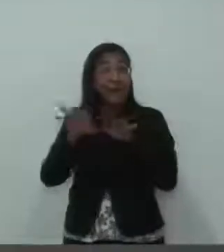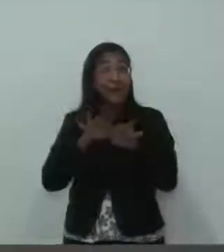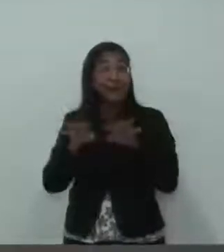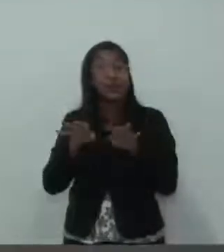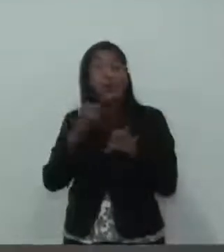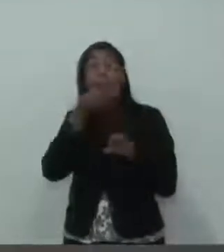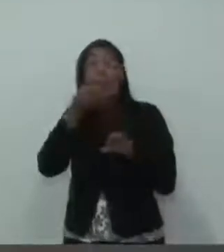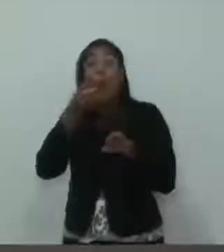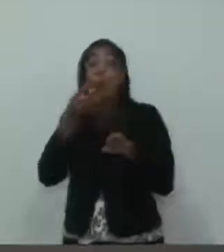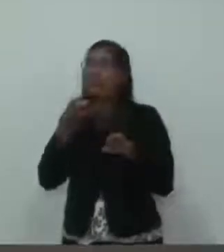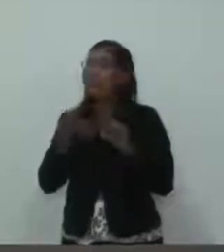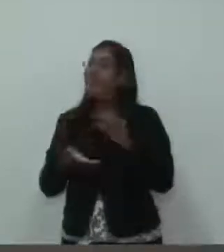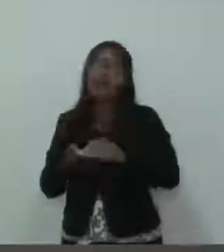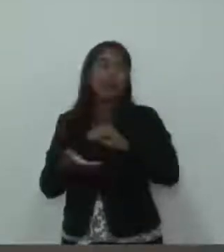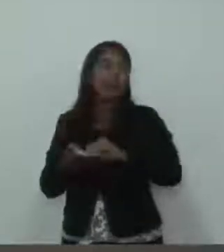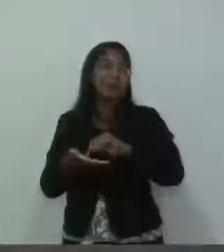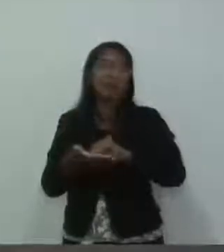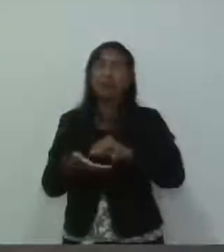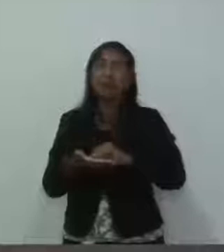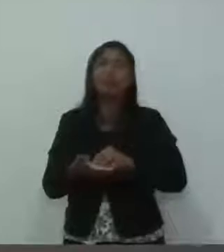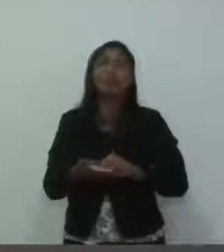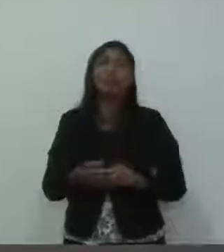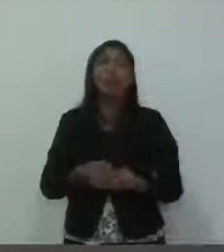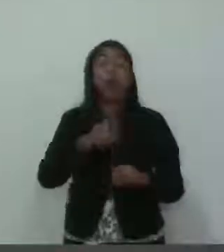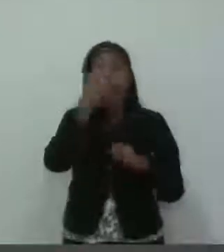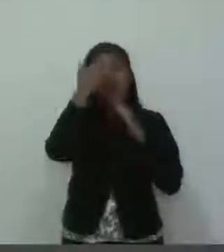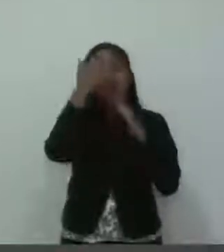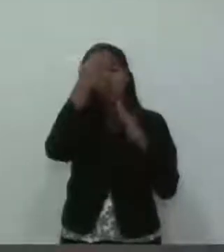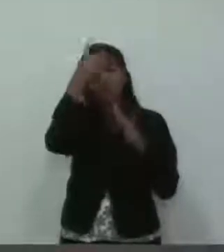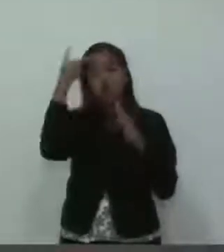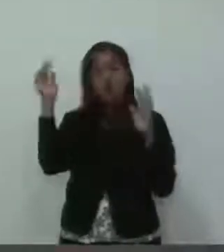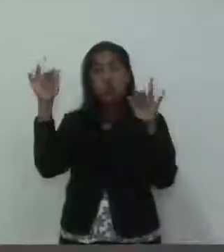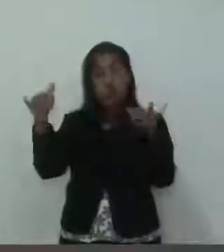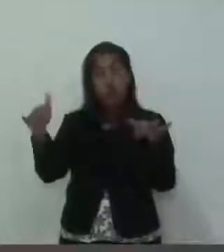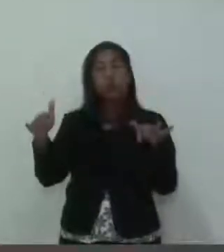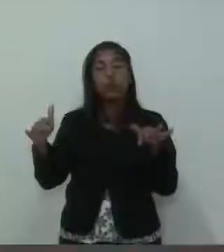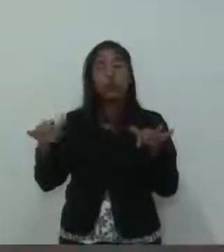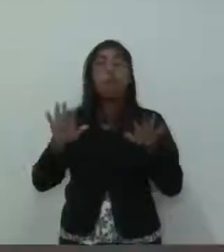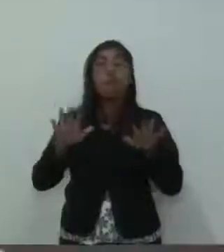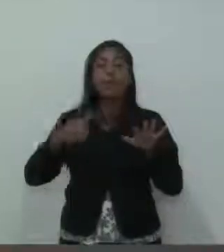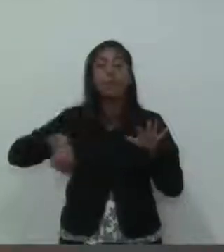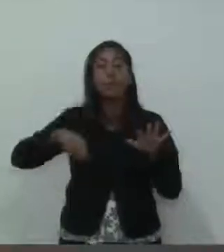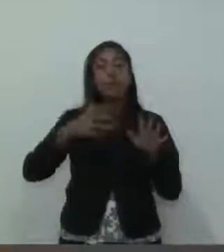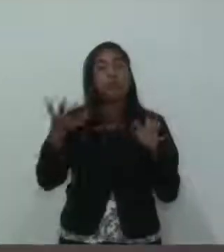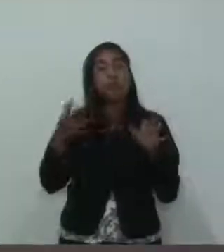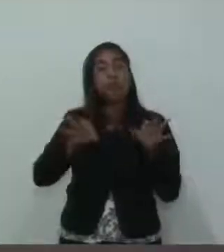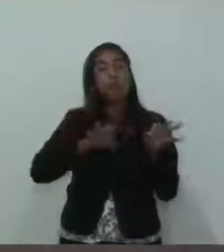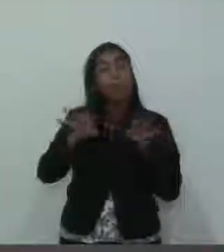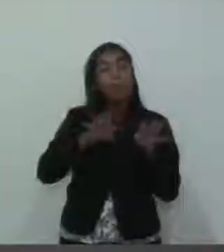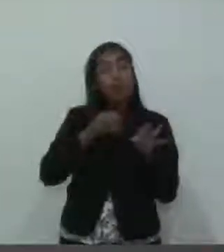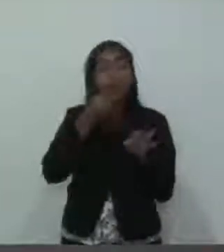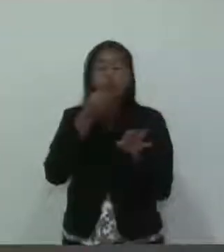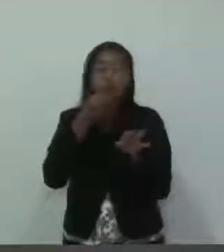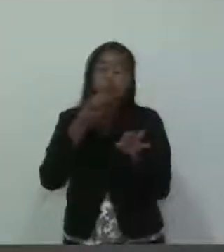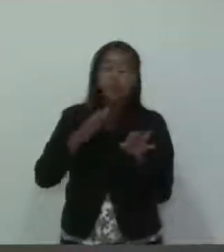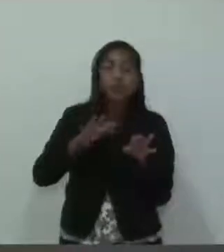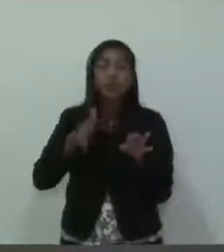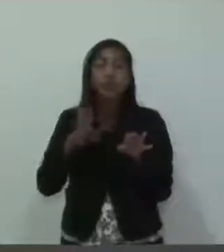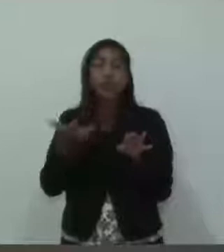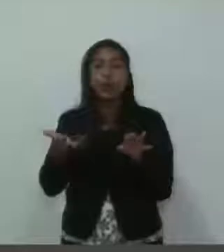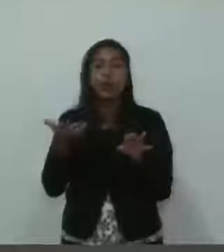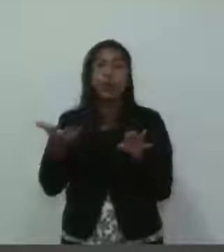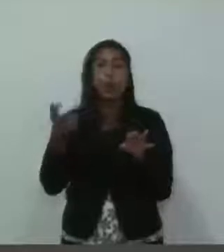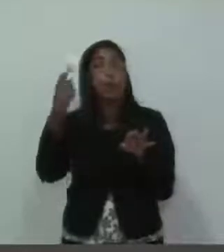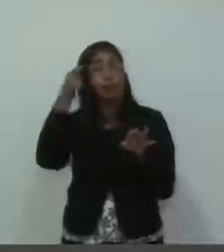carinho agradeço a participação popular, a gente pensa que a gente vai trazer pelo menos um plano de mobilidade bom, para que a gente pense